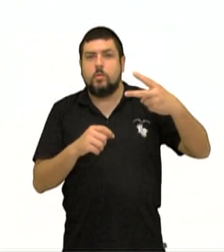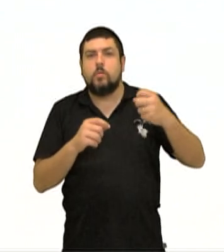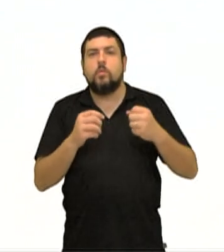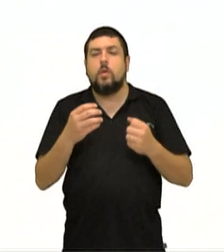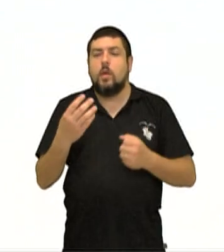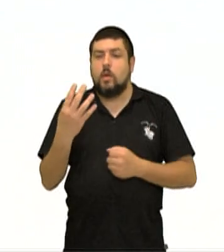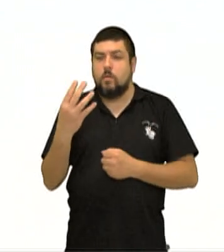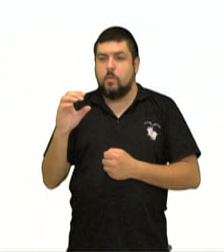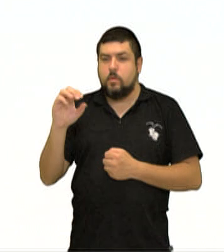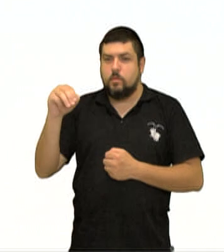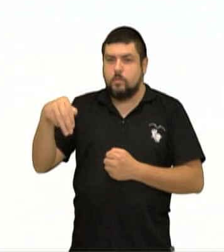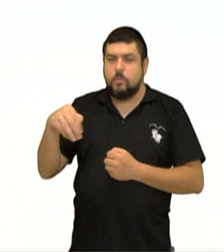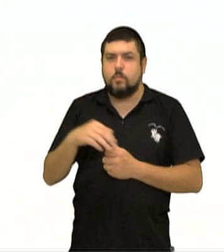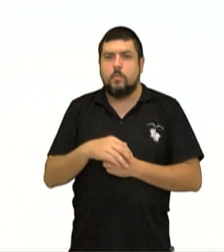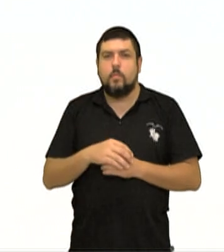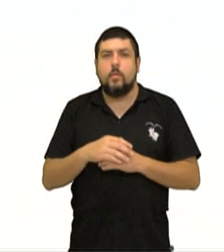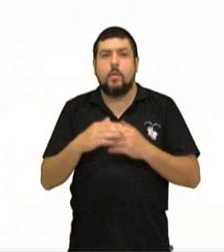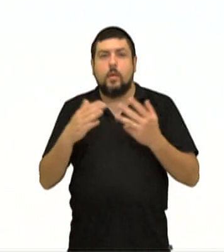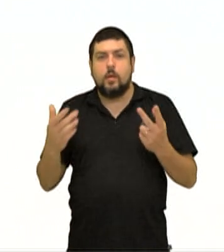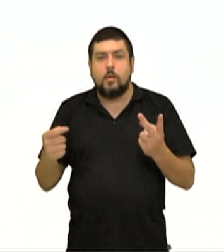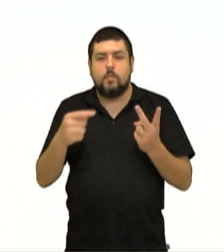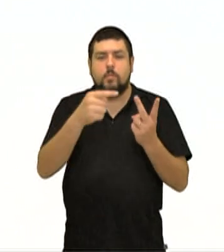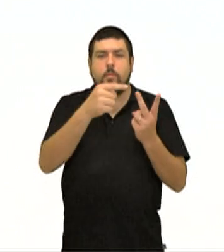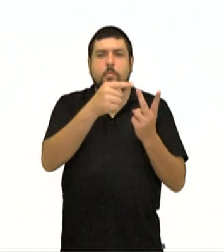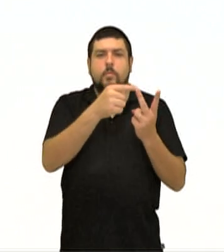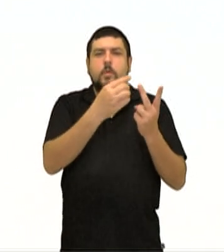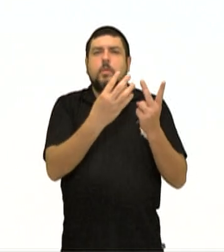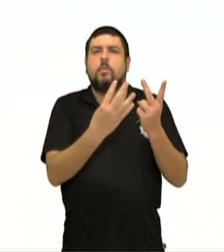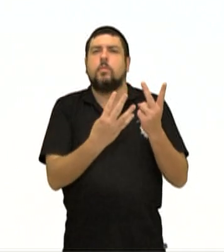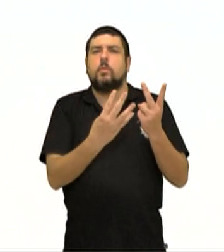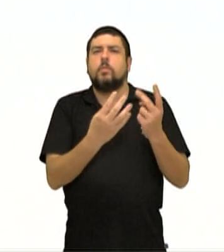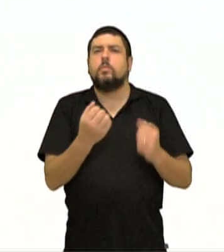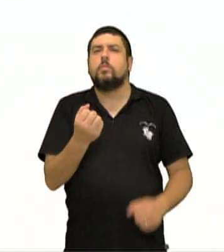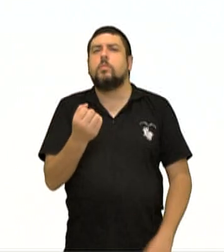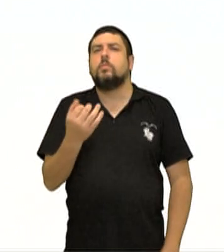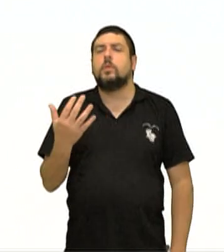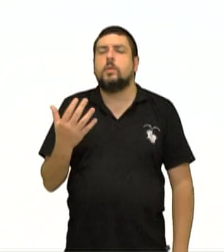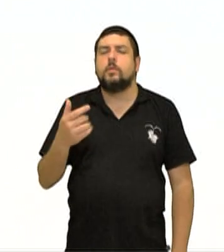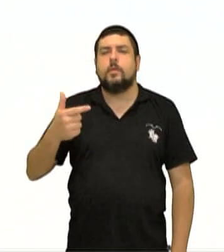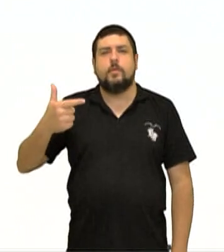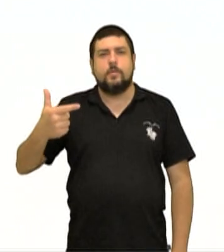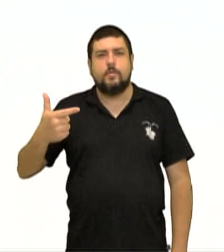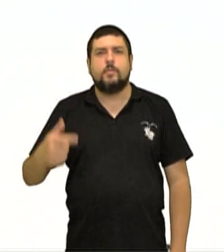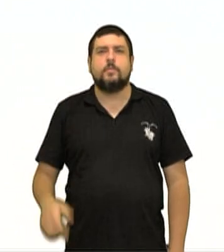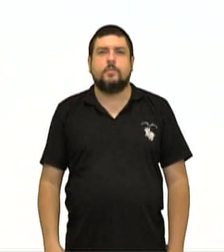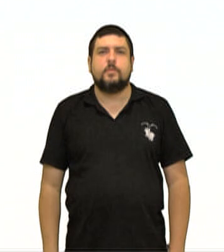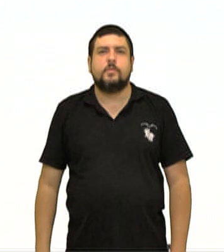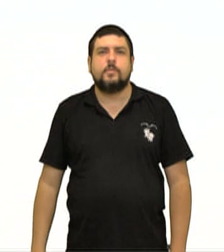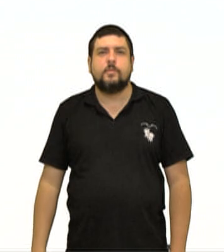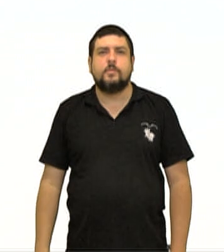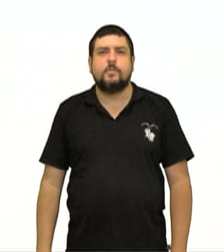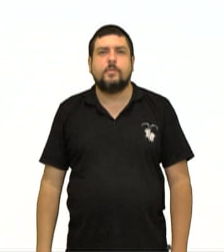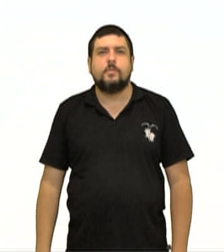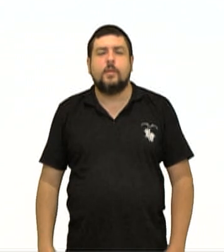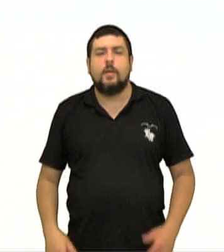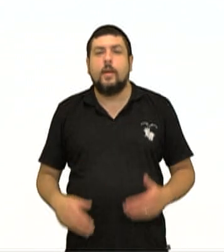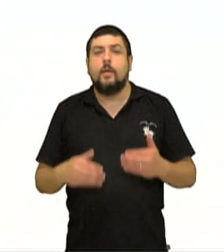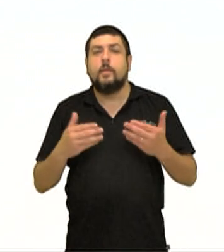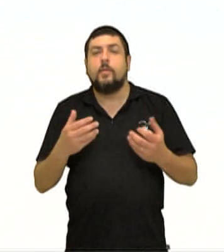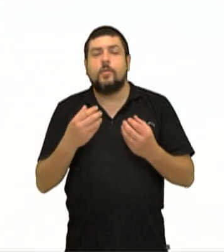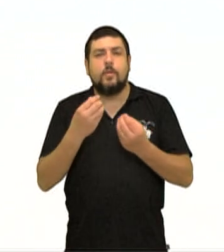a 4 centímetros. Qual é a raiz quadrada de 4? Muito bem, 2 centímetros. Então,